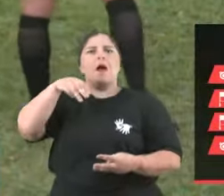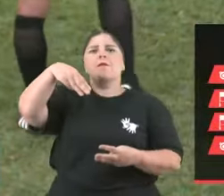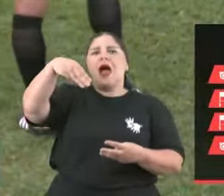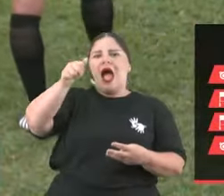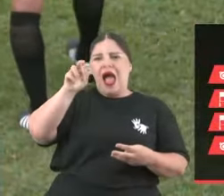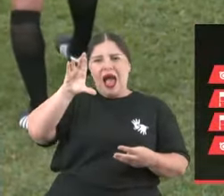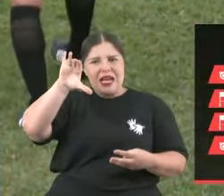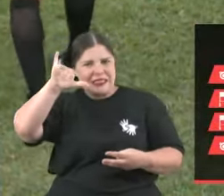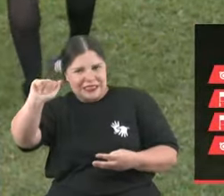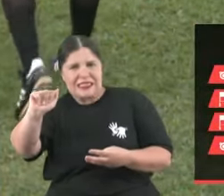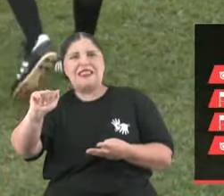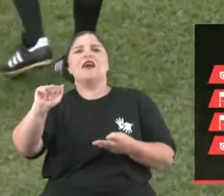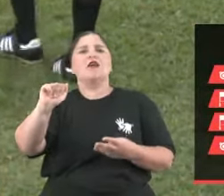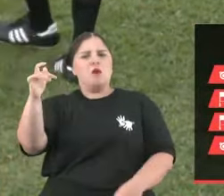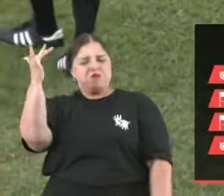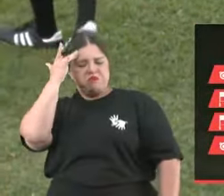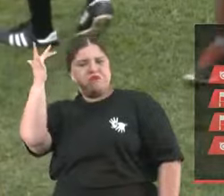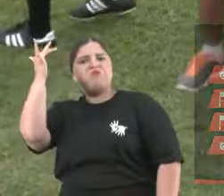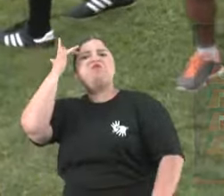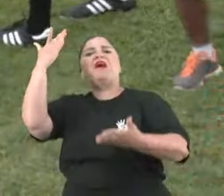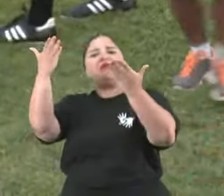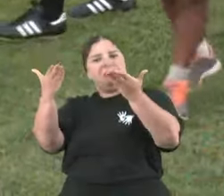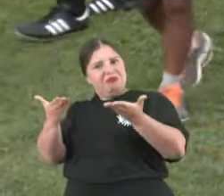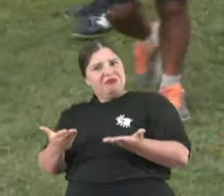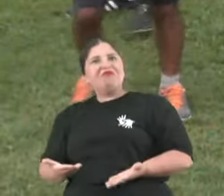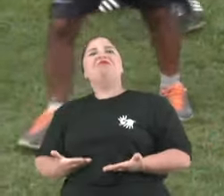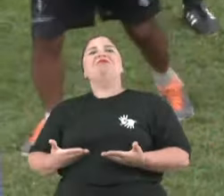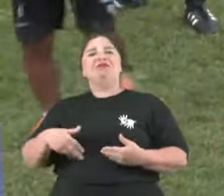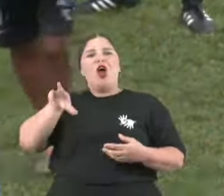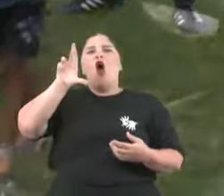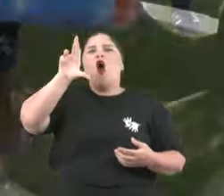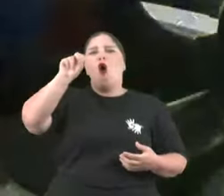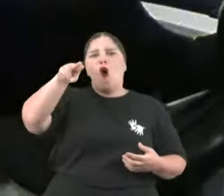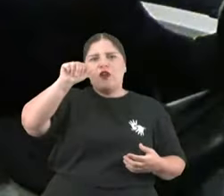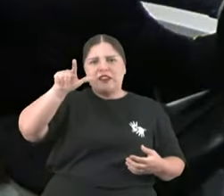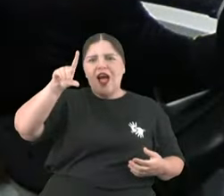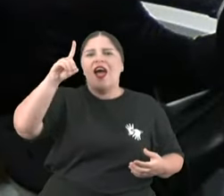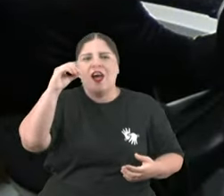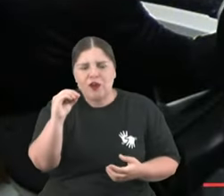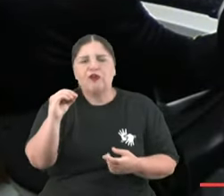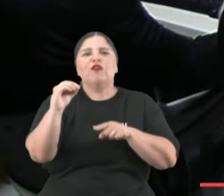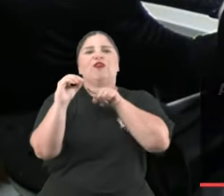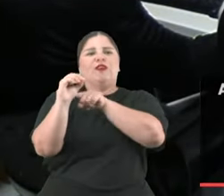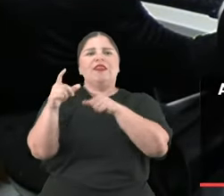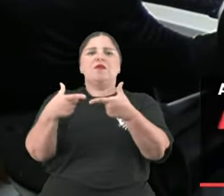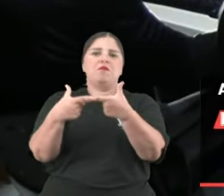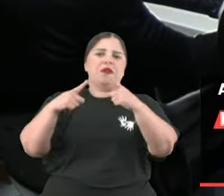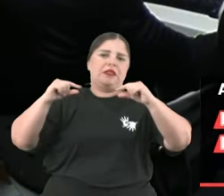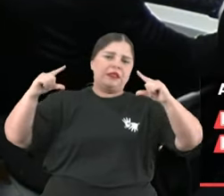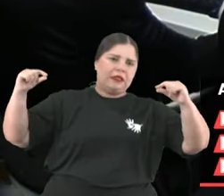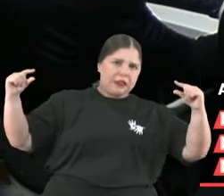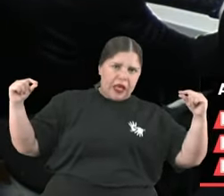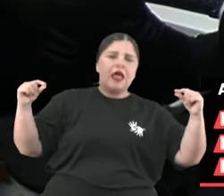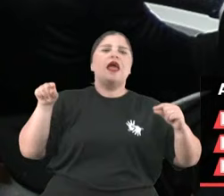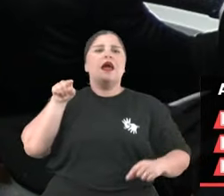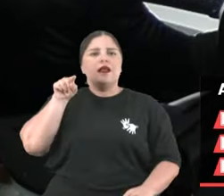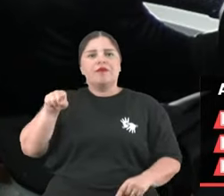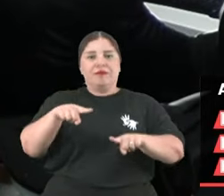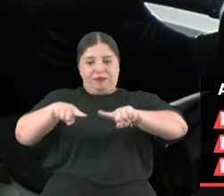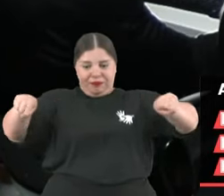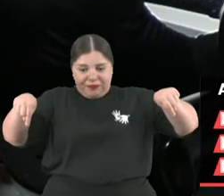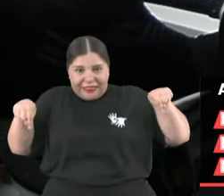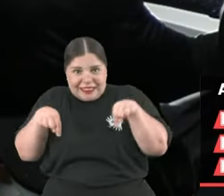de Rondônia, Sávio Pereira Sampaio é master do Distrito Federal, é o quarto árbitro. Na sala do VAR